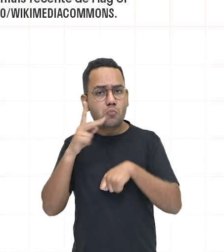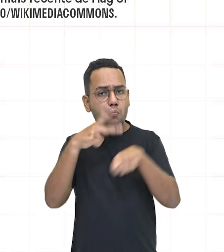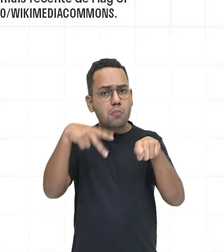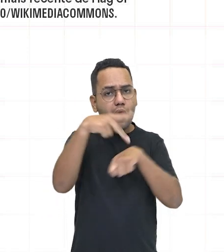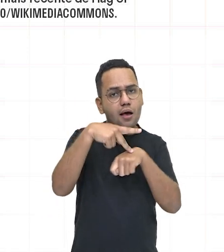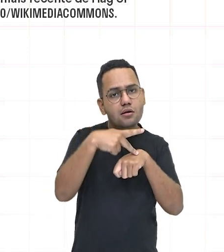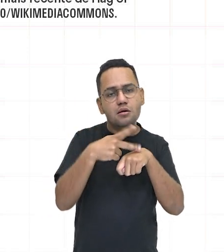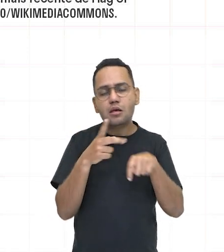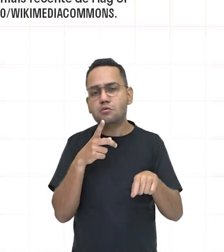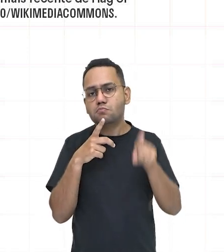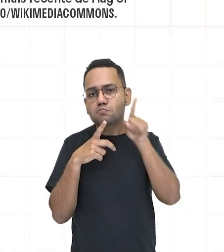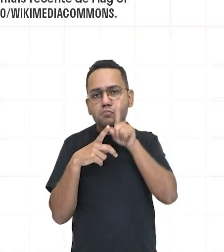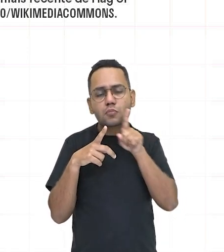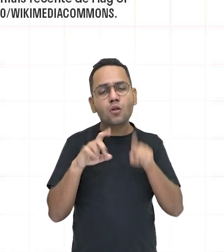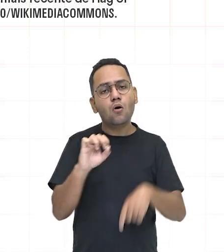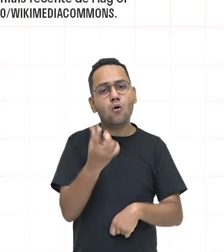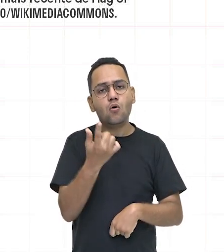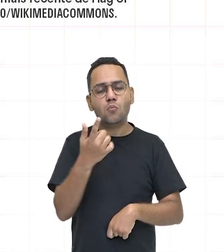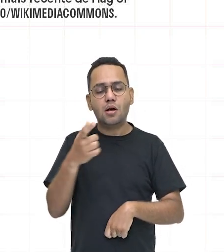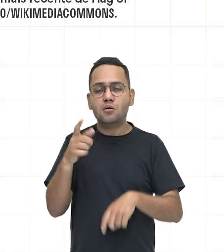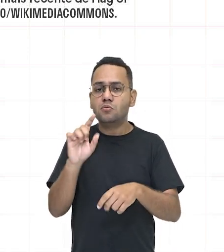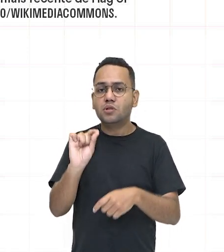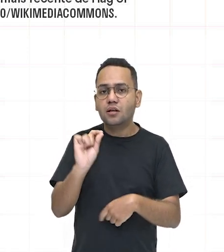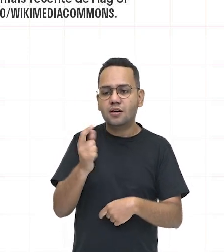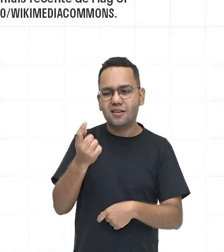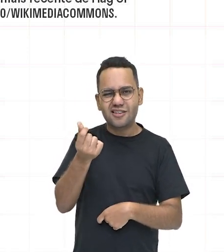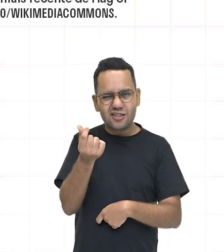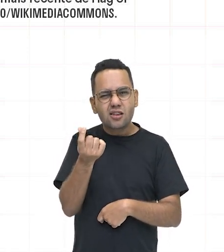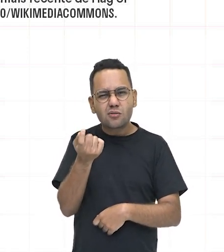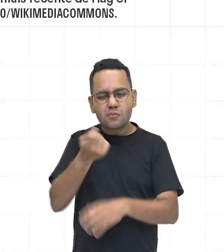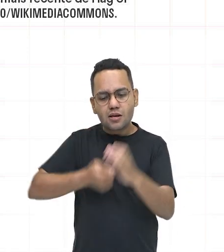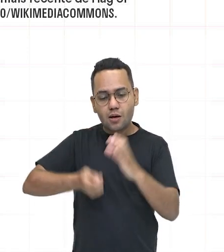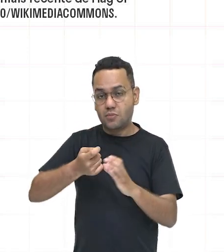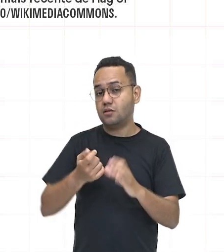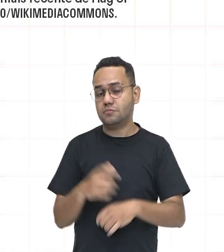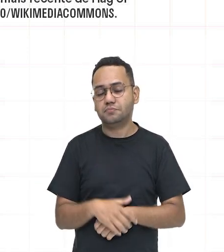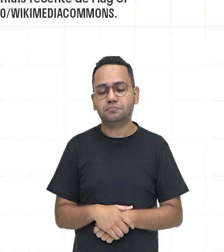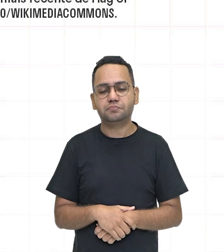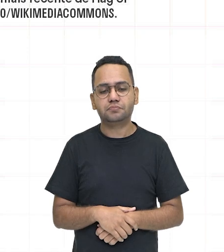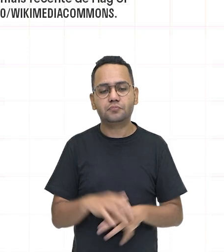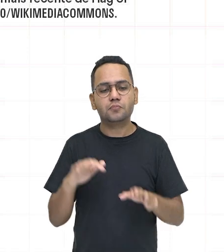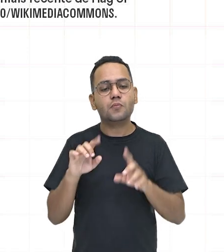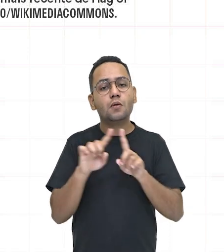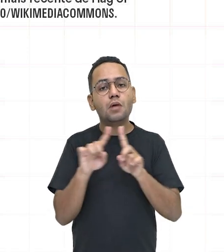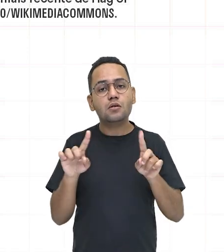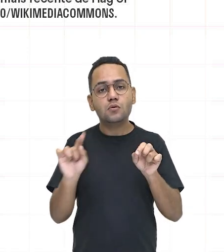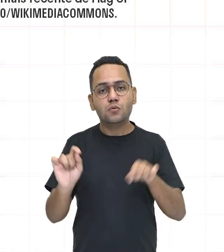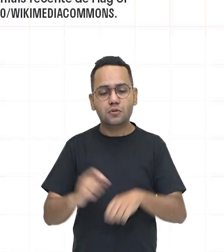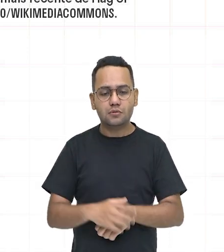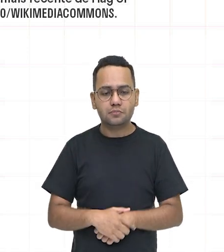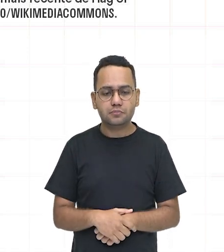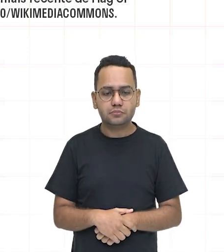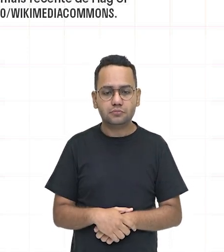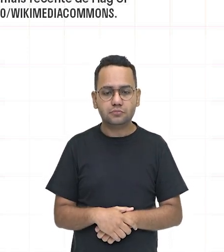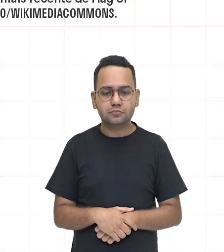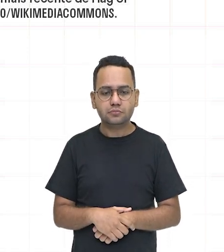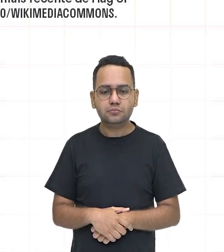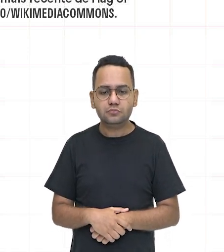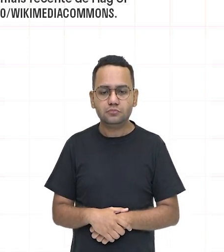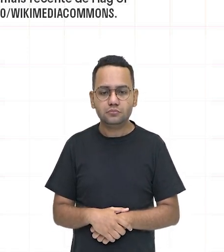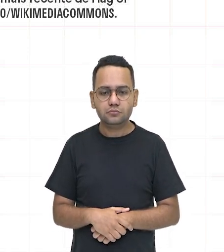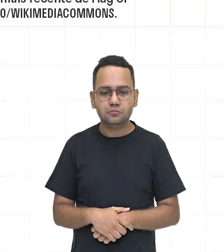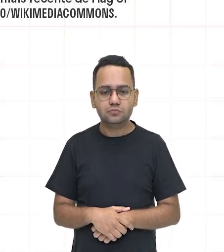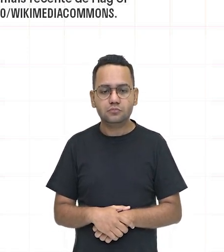pelo capitalismo. Então, eles realmente queriam tentar ainda preservar essa situação, tendo a sua